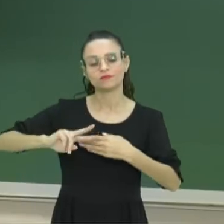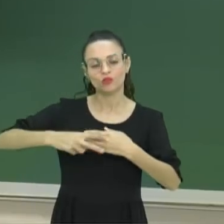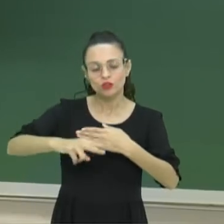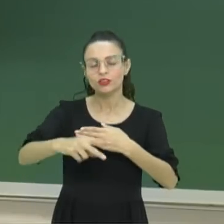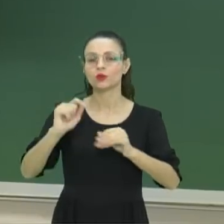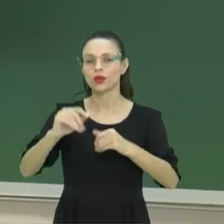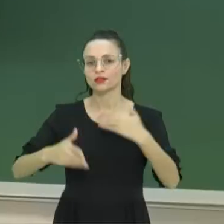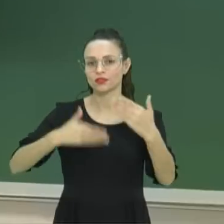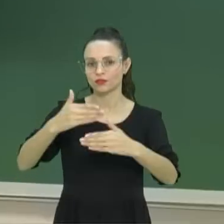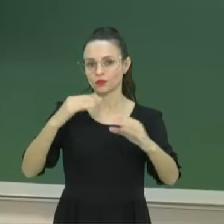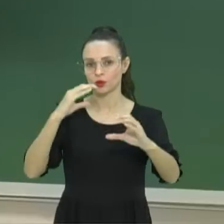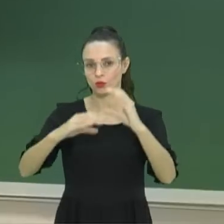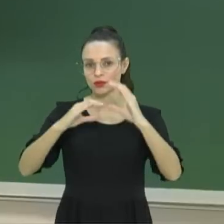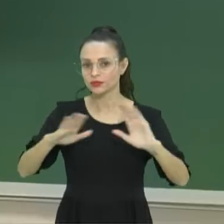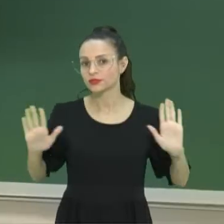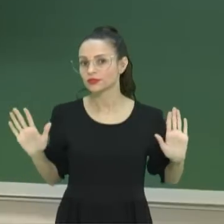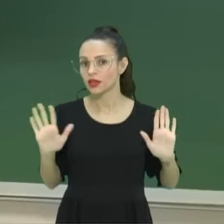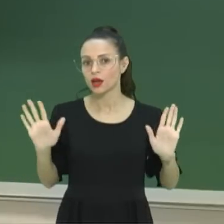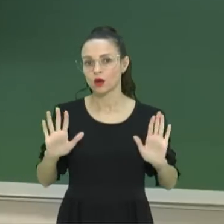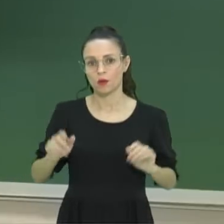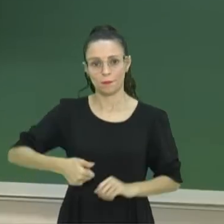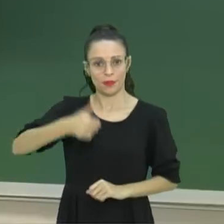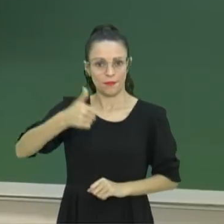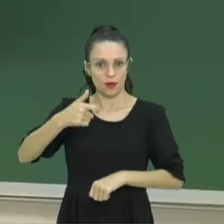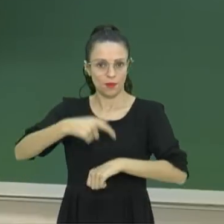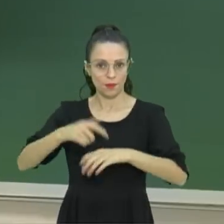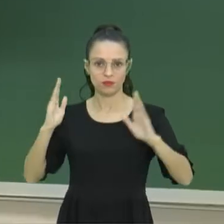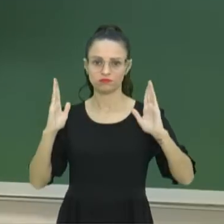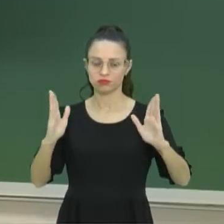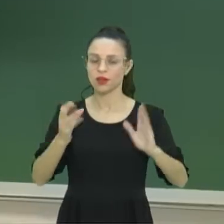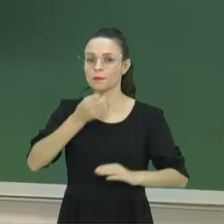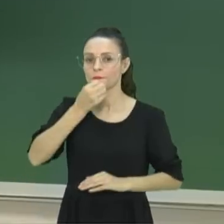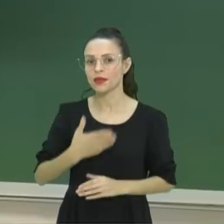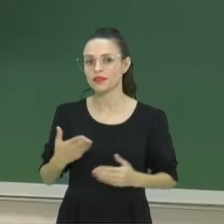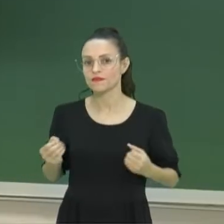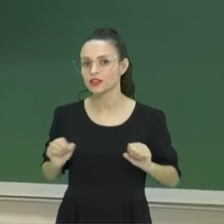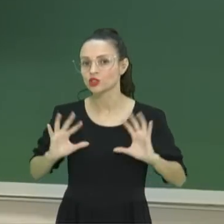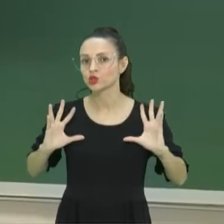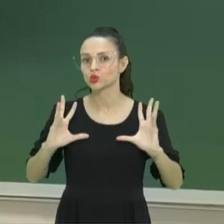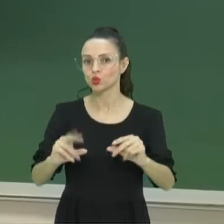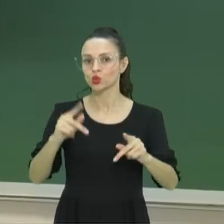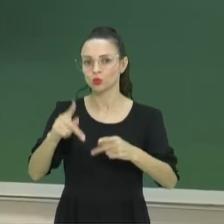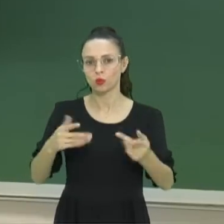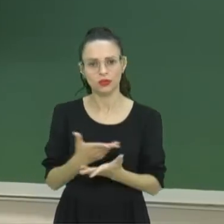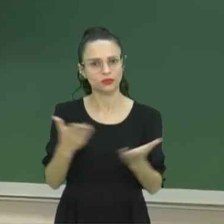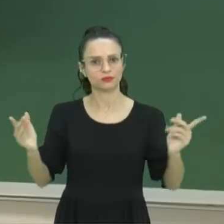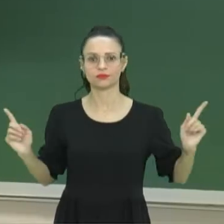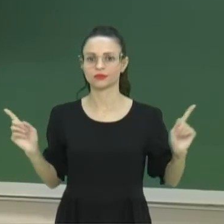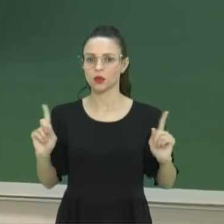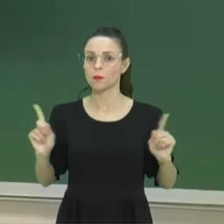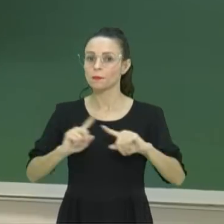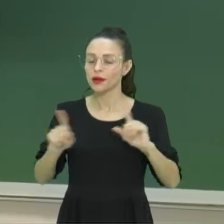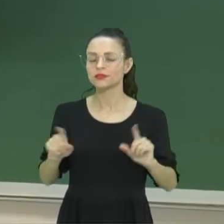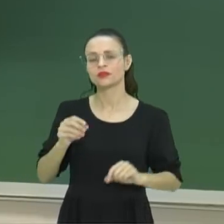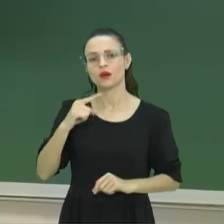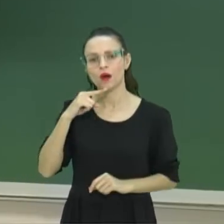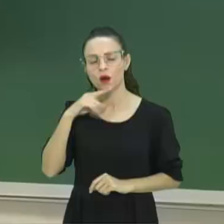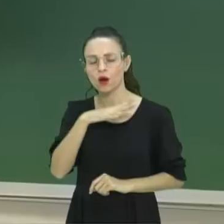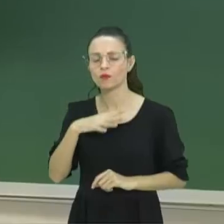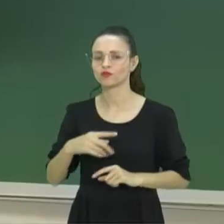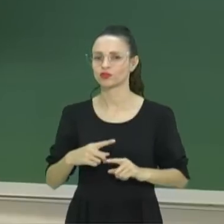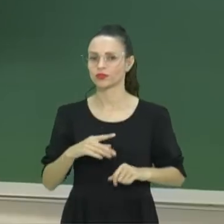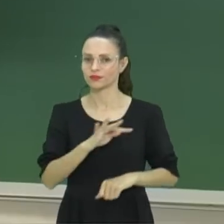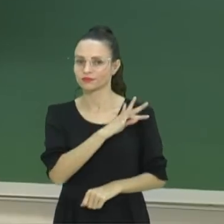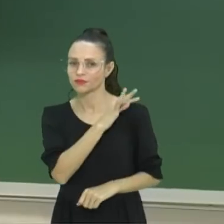Não necessariamente num primeiro momento para beneficiar a população geral. Obviamente que as técnicas de